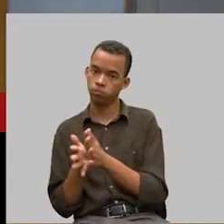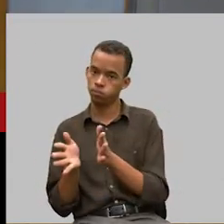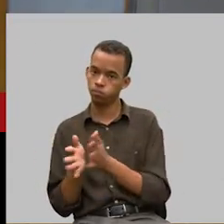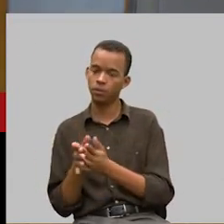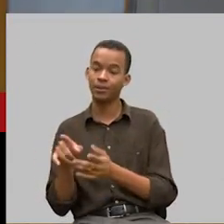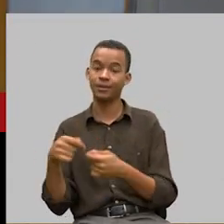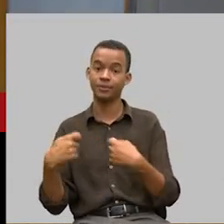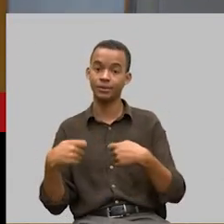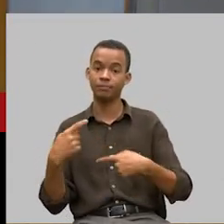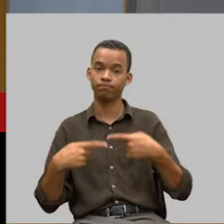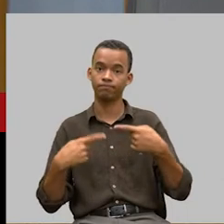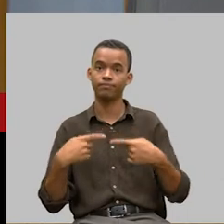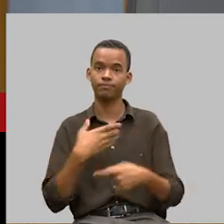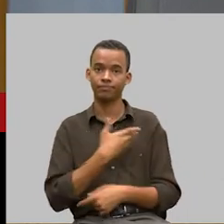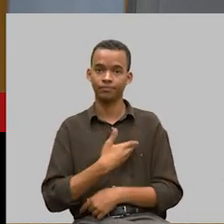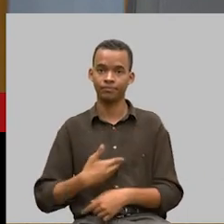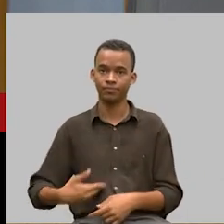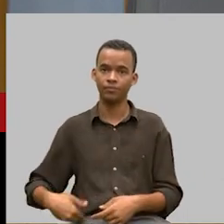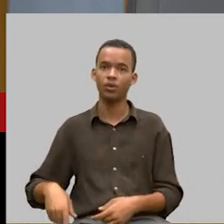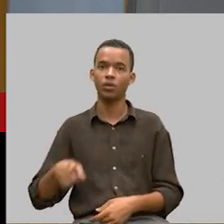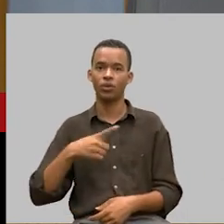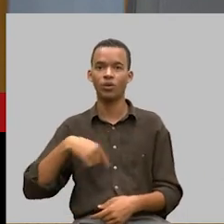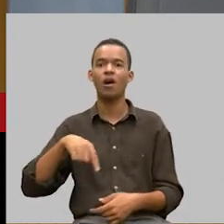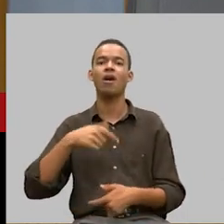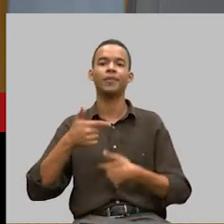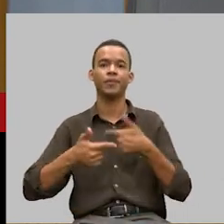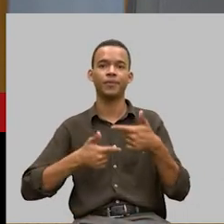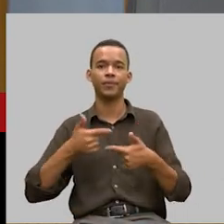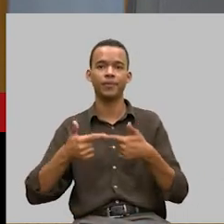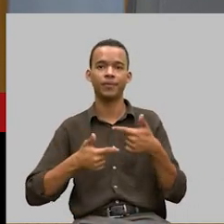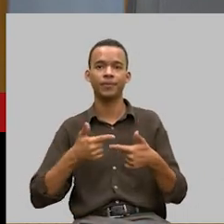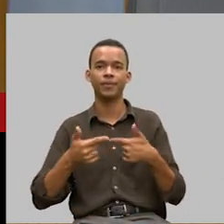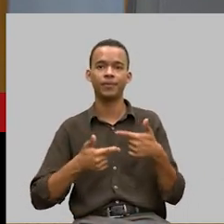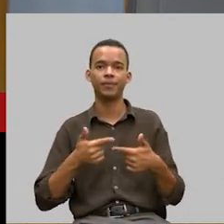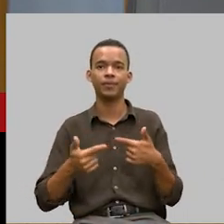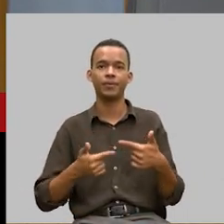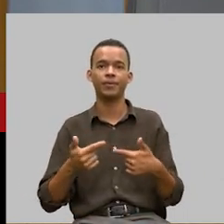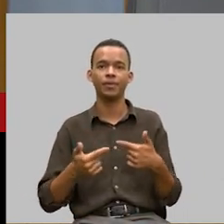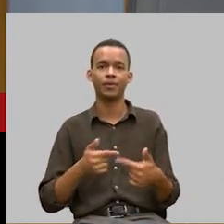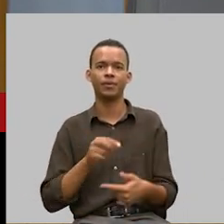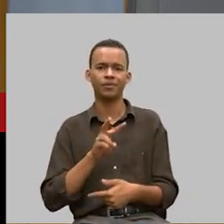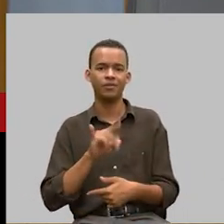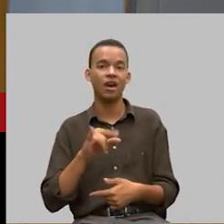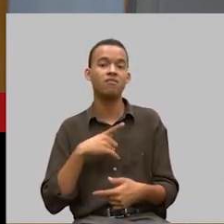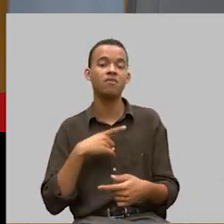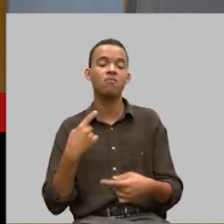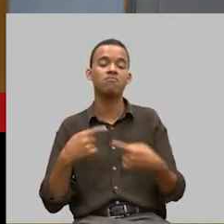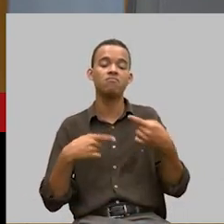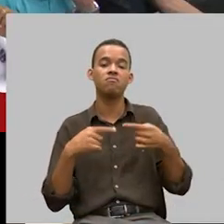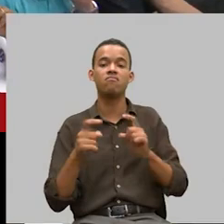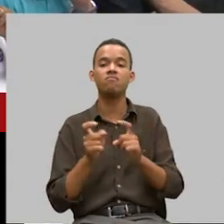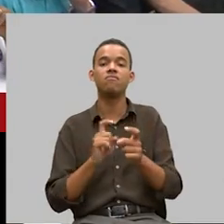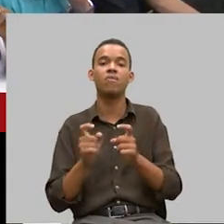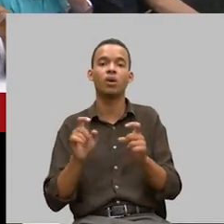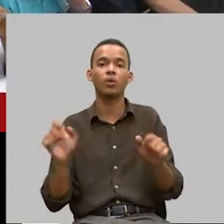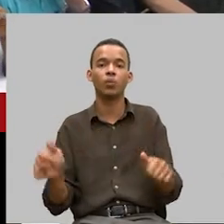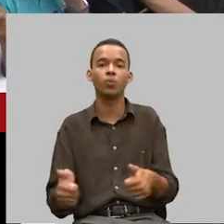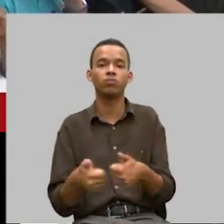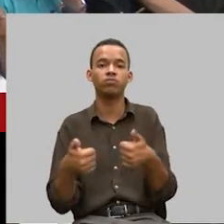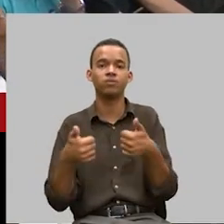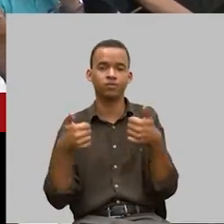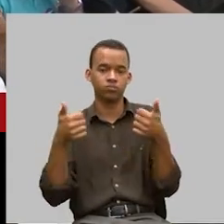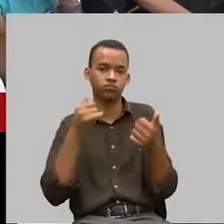pública para nós pros trabalhadores vai ter alguma discussão de melhorar o